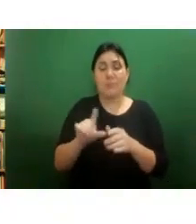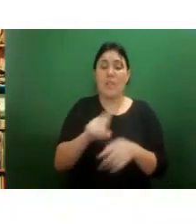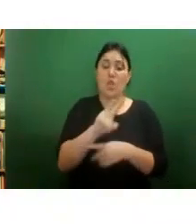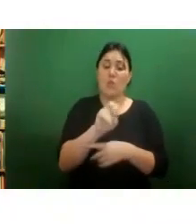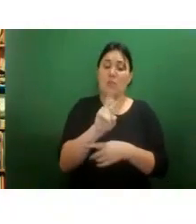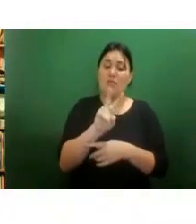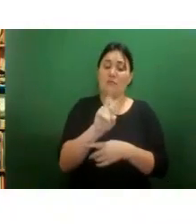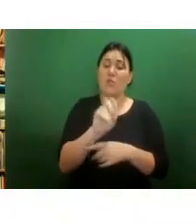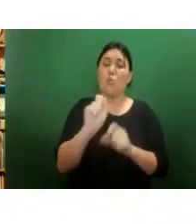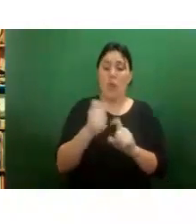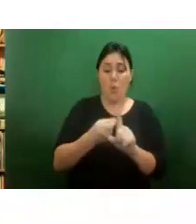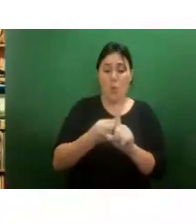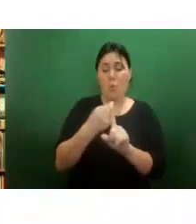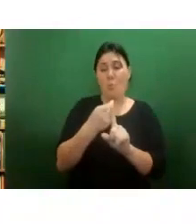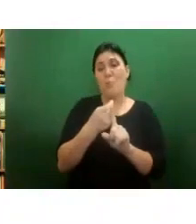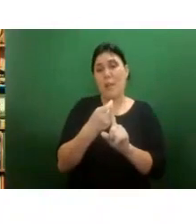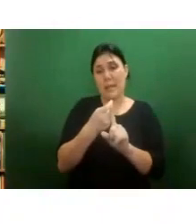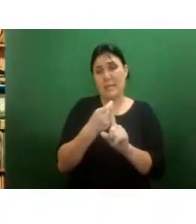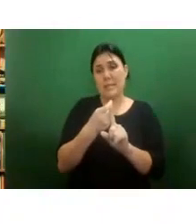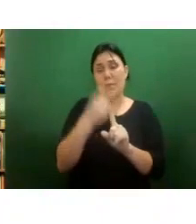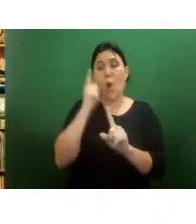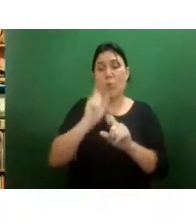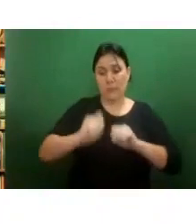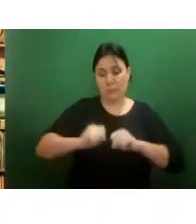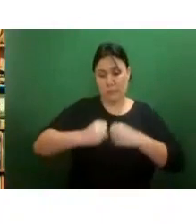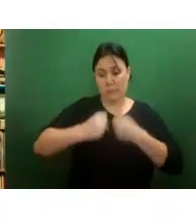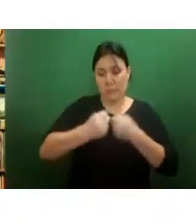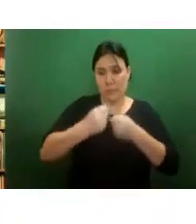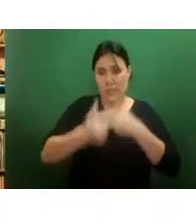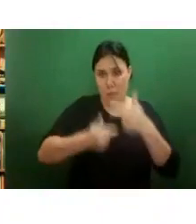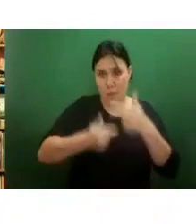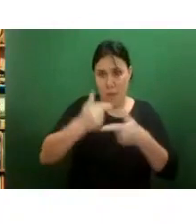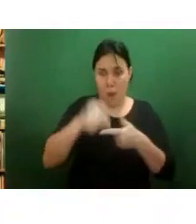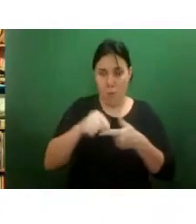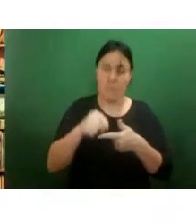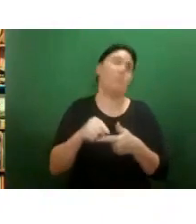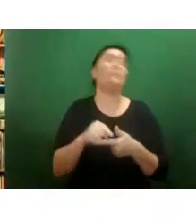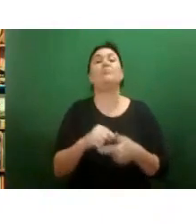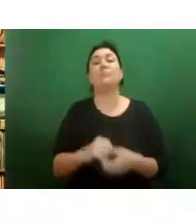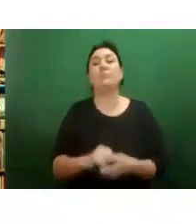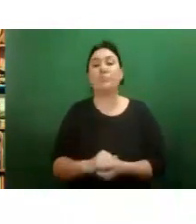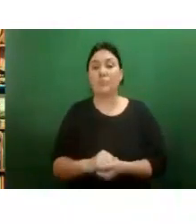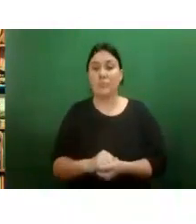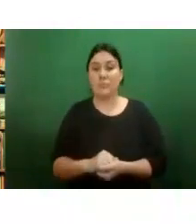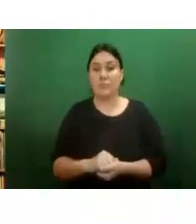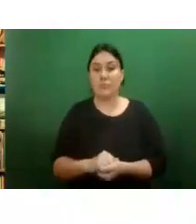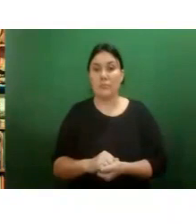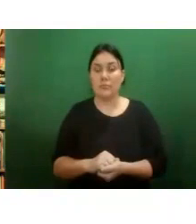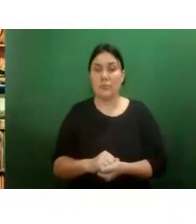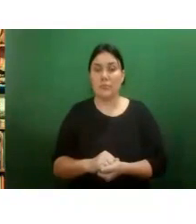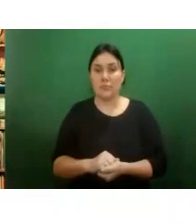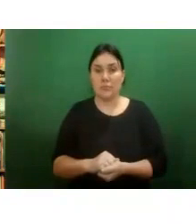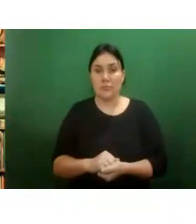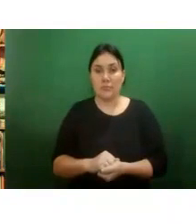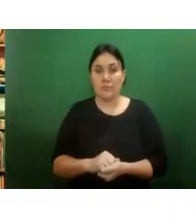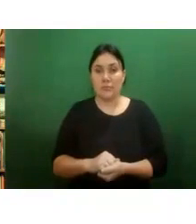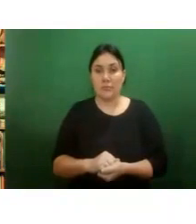um mês para essa intensa preparação, né? E aí nós